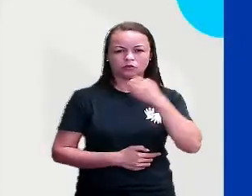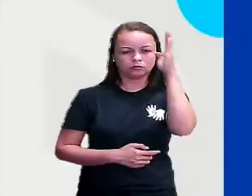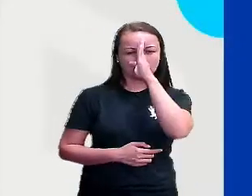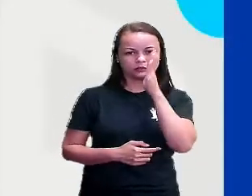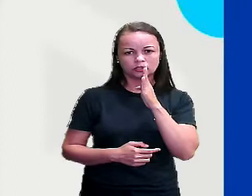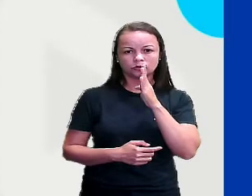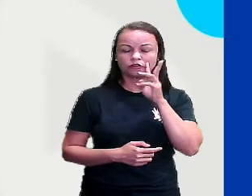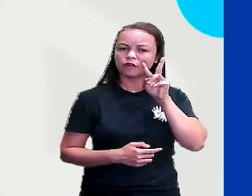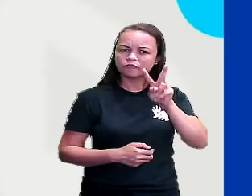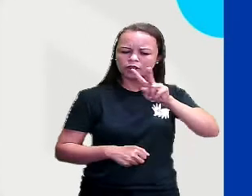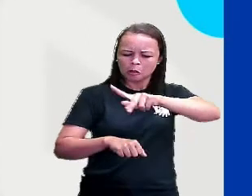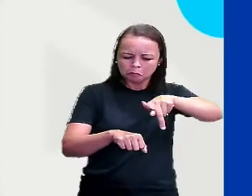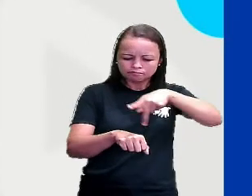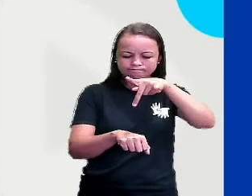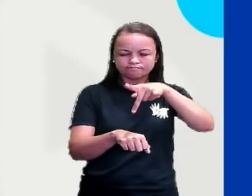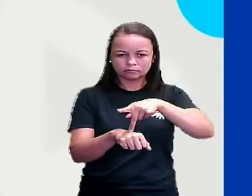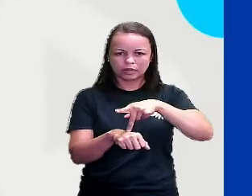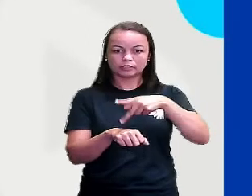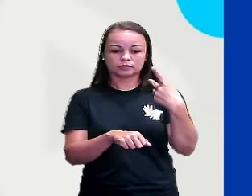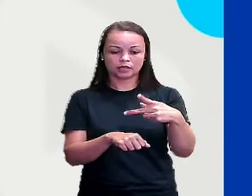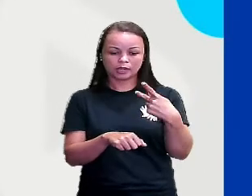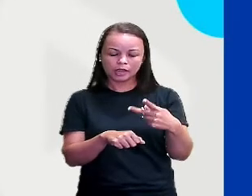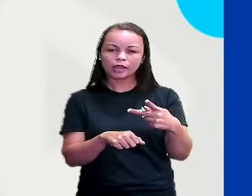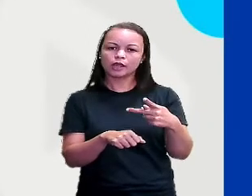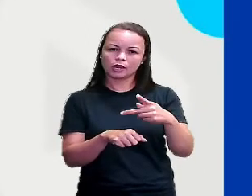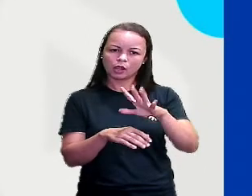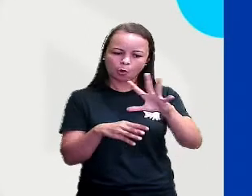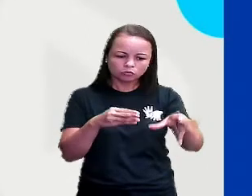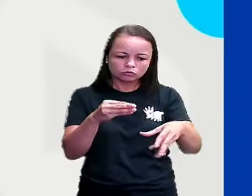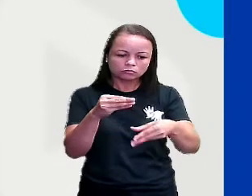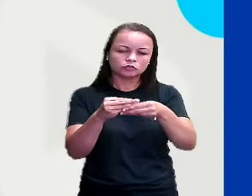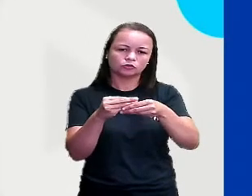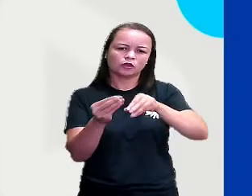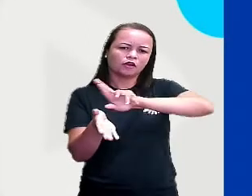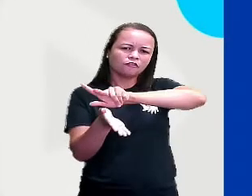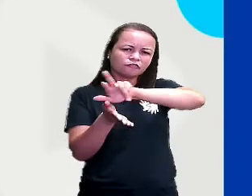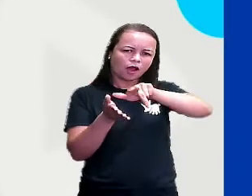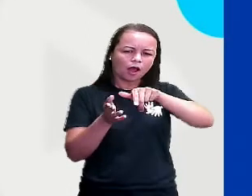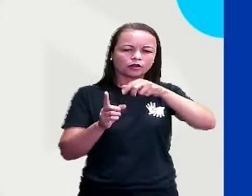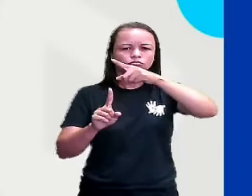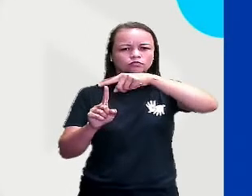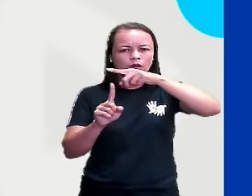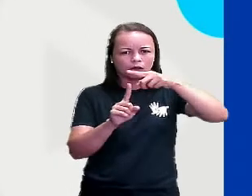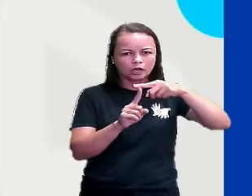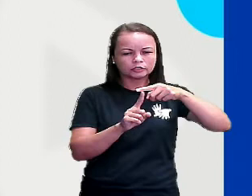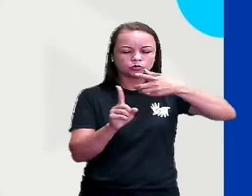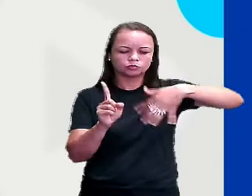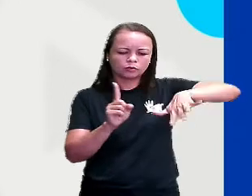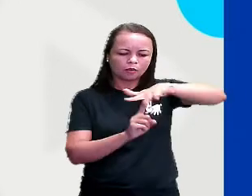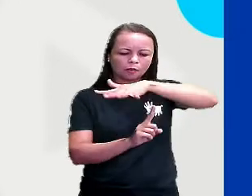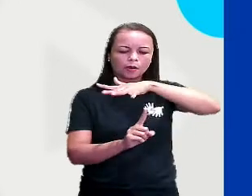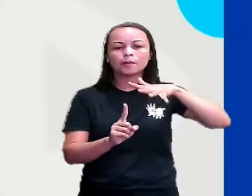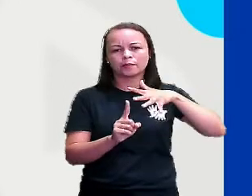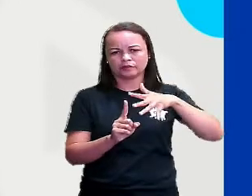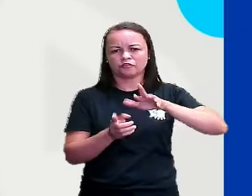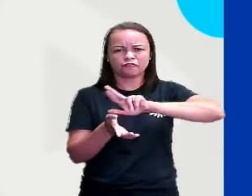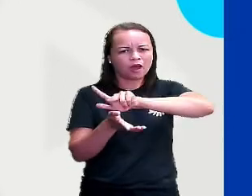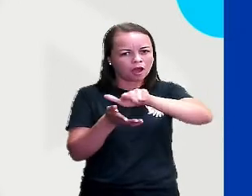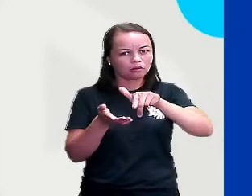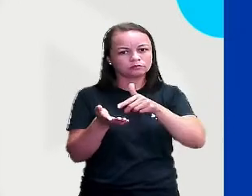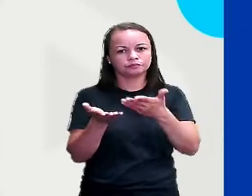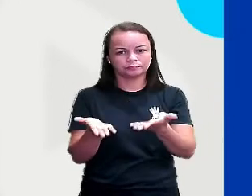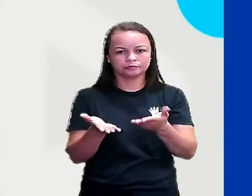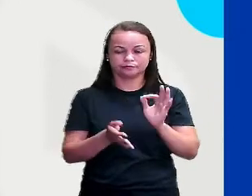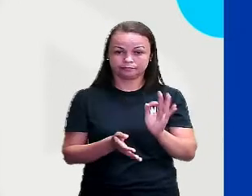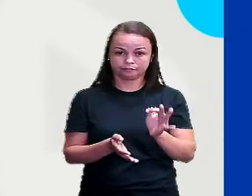no nosso país, ele é formado, obviamente, por diferentes tipos de ambiente, de meio ambiente, tá certo?